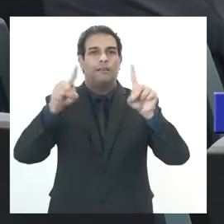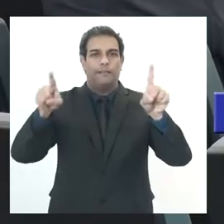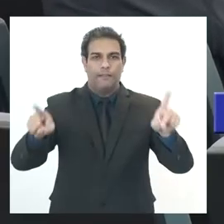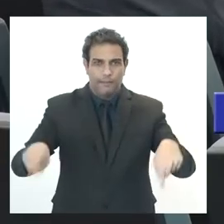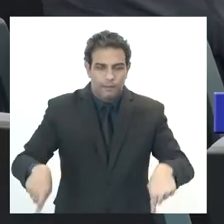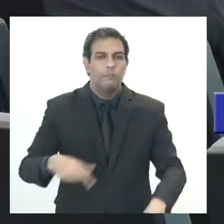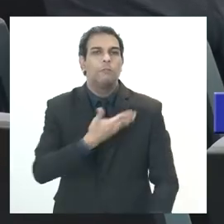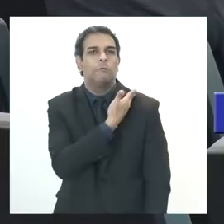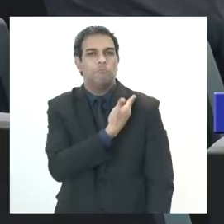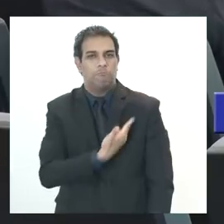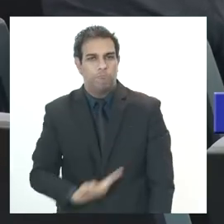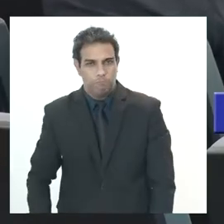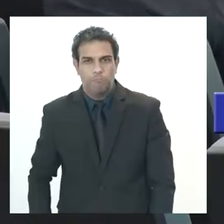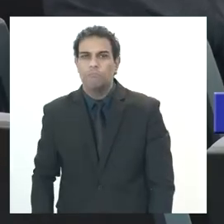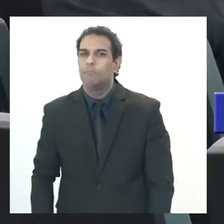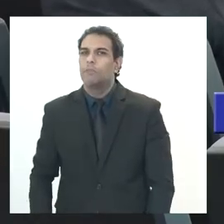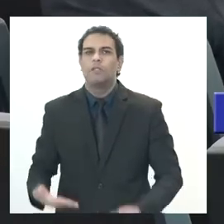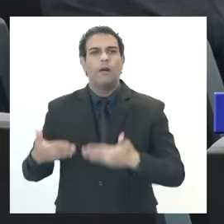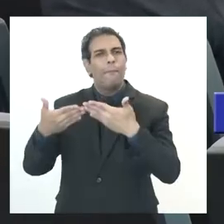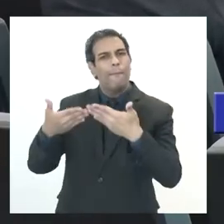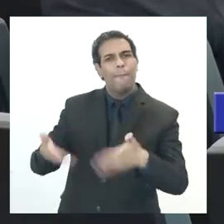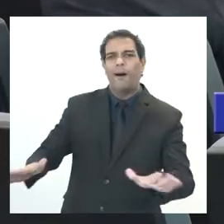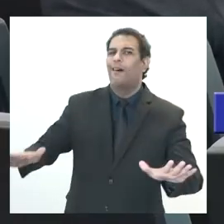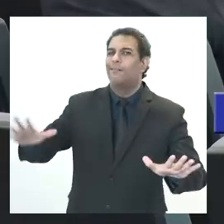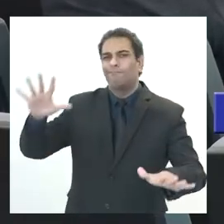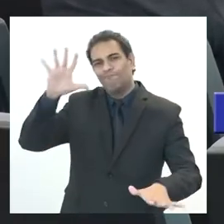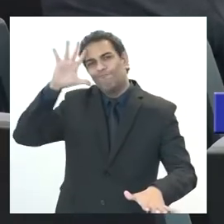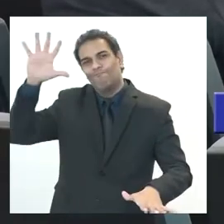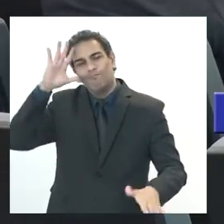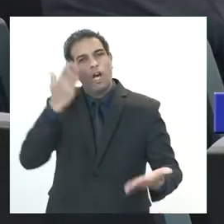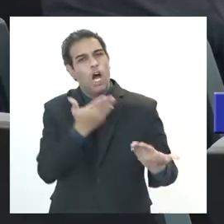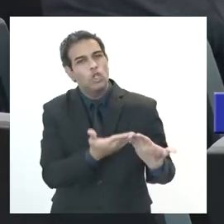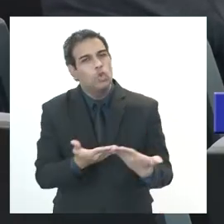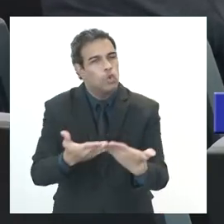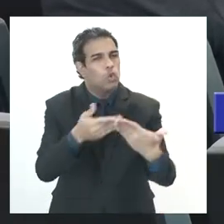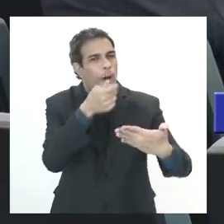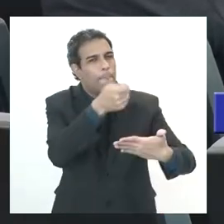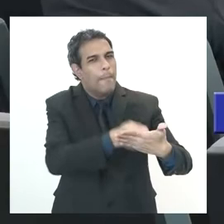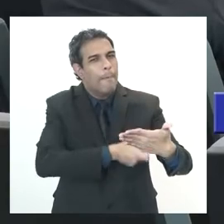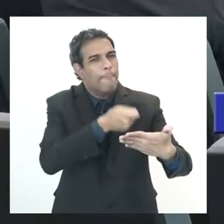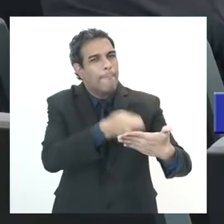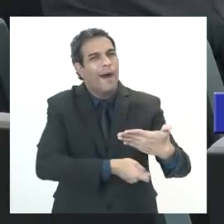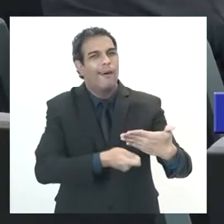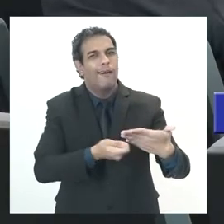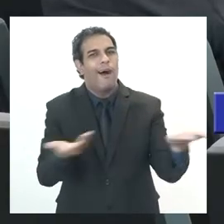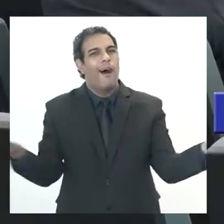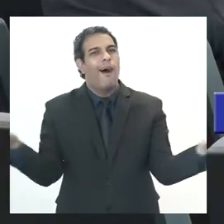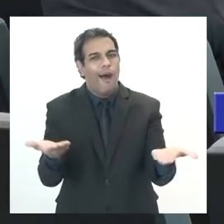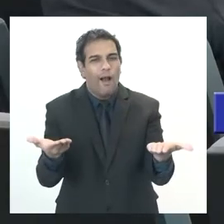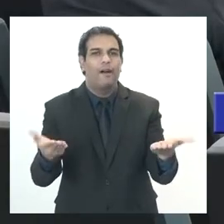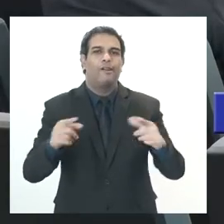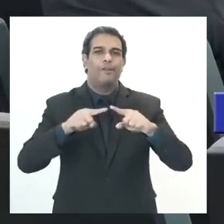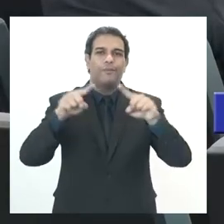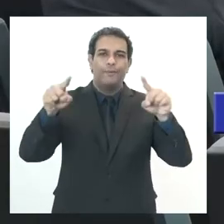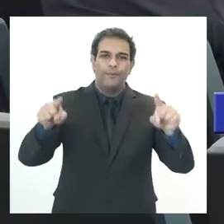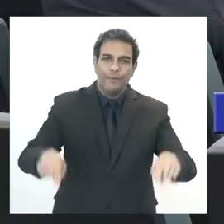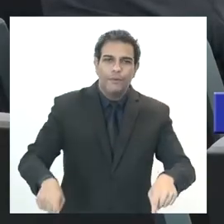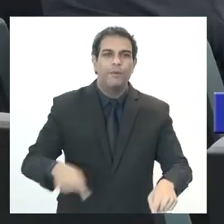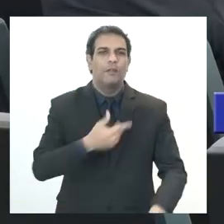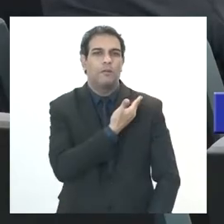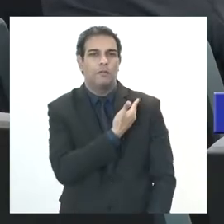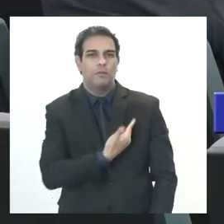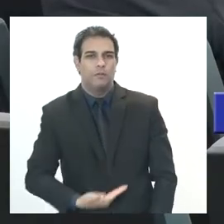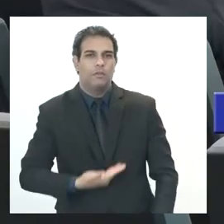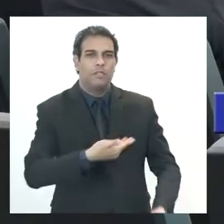todos nós abrimos mão de sonhos nossa vida nos dedicamos estudamos e somos empregados públicos servidores públicos